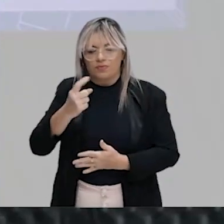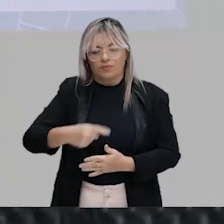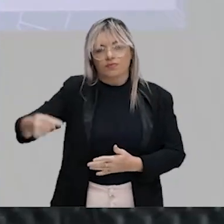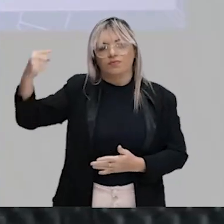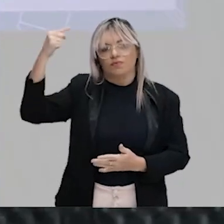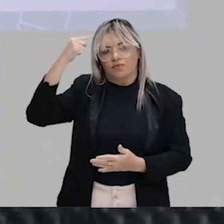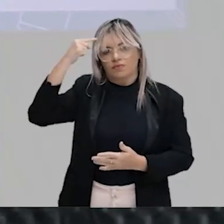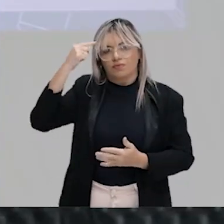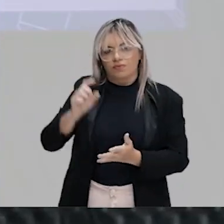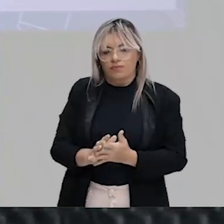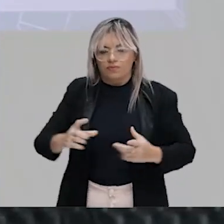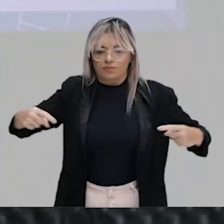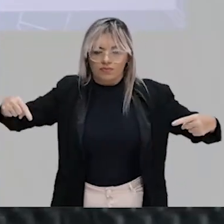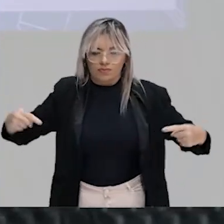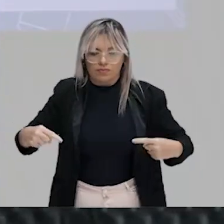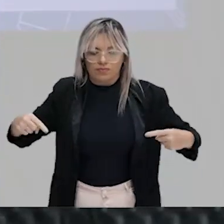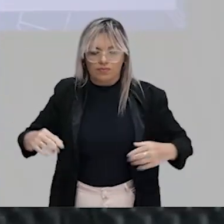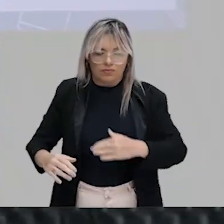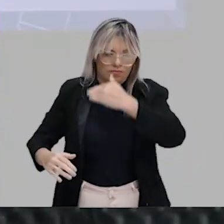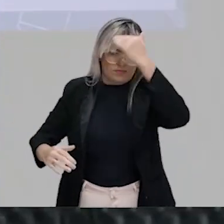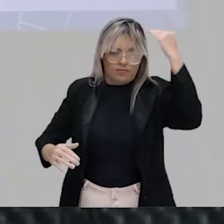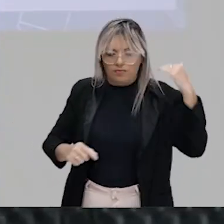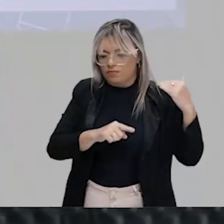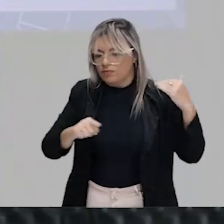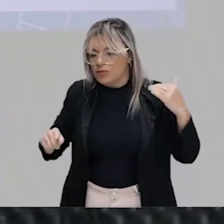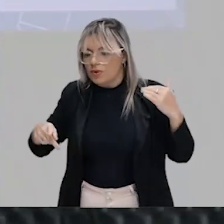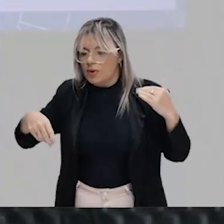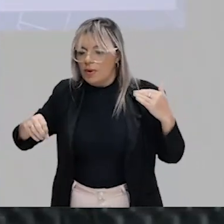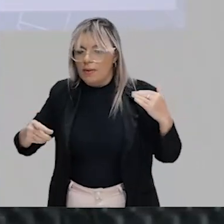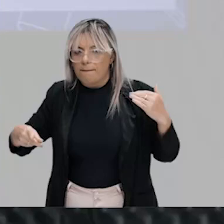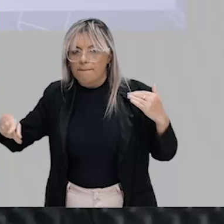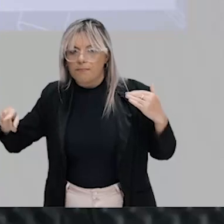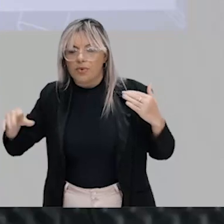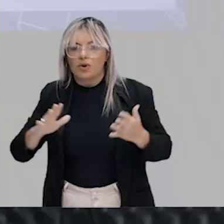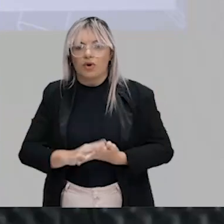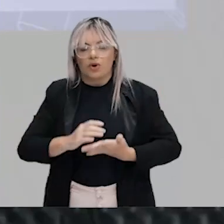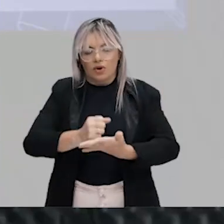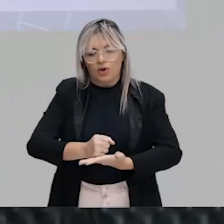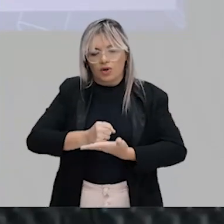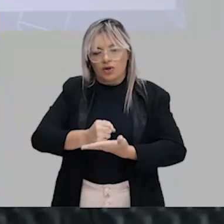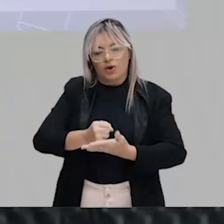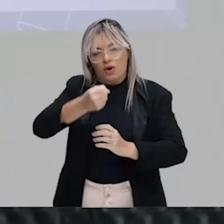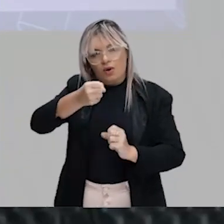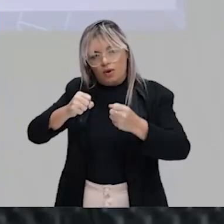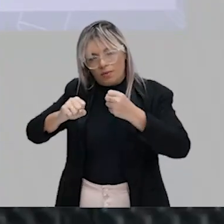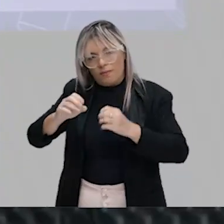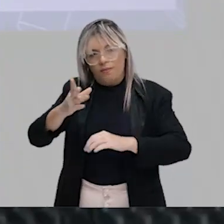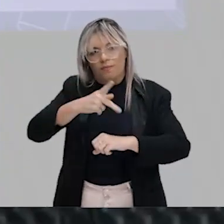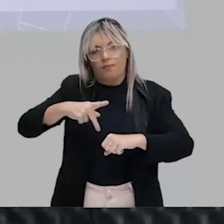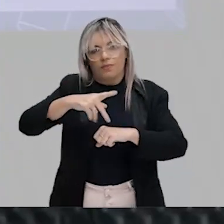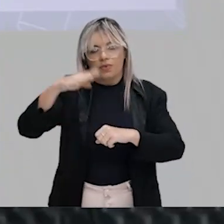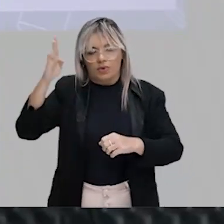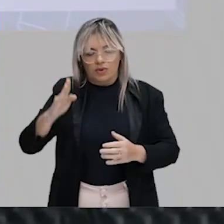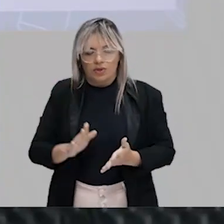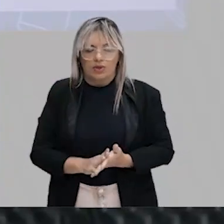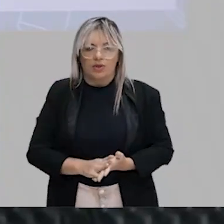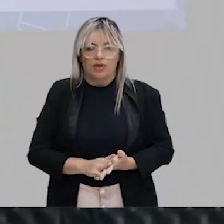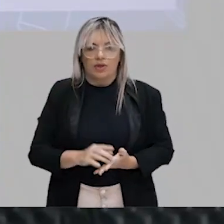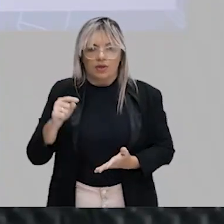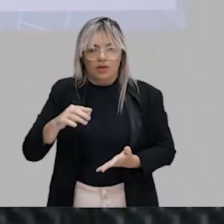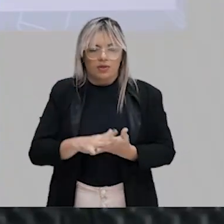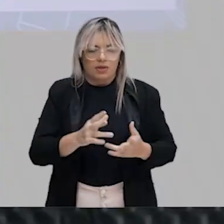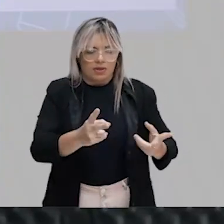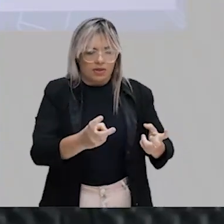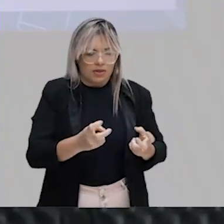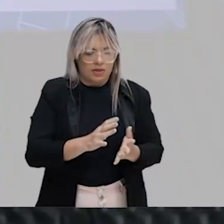luta aqui colaborou bastante para o boxe brasileiro. Esse tipo de análise que eu quero que vocês passem a ter a